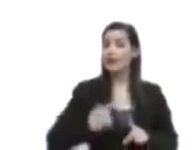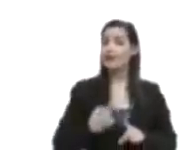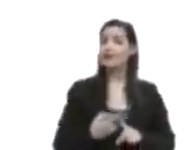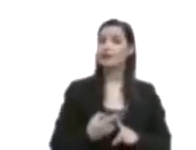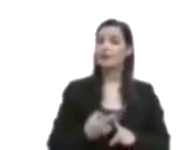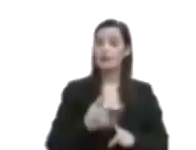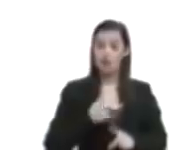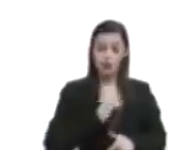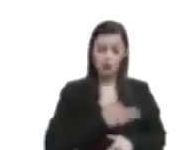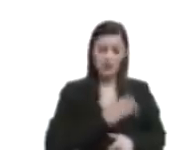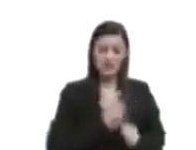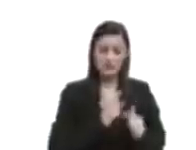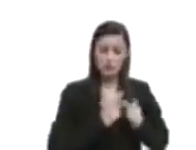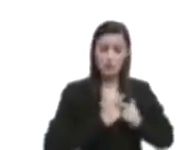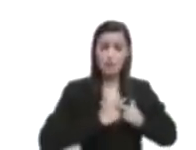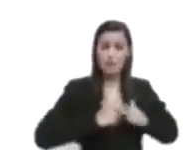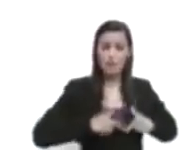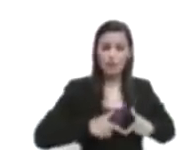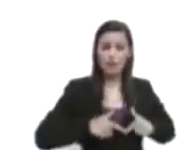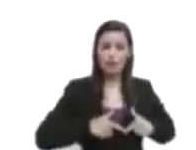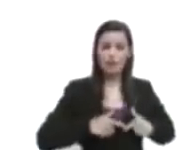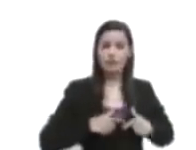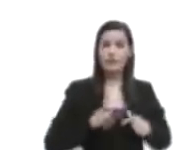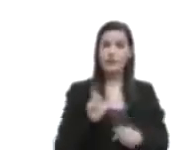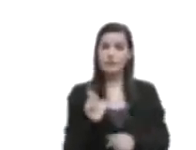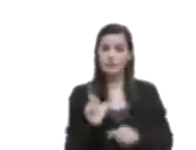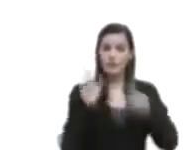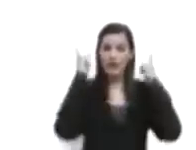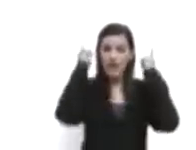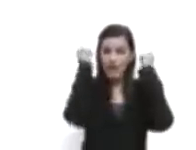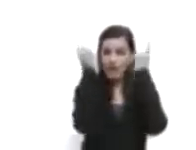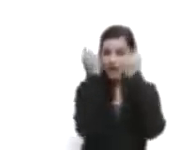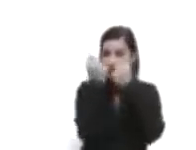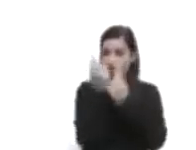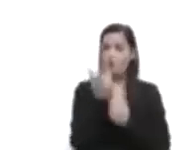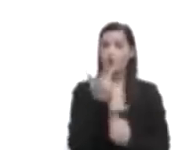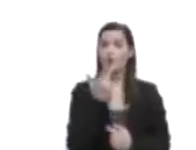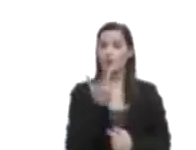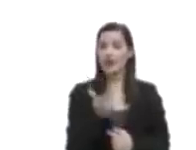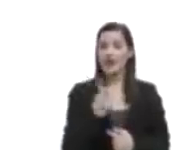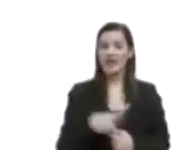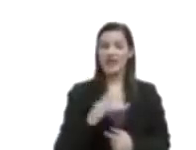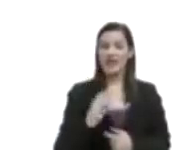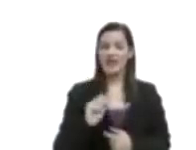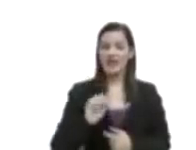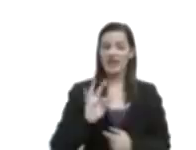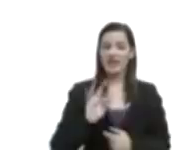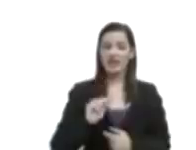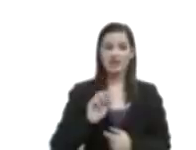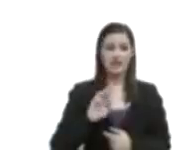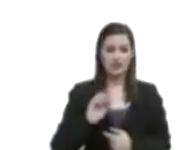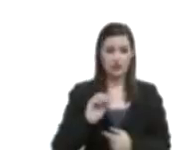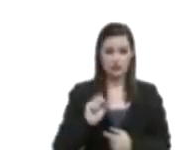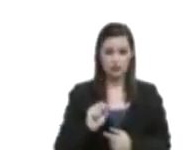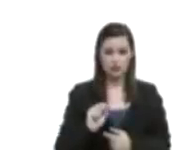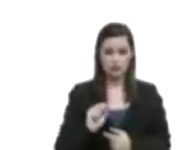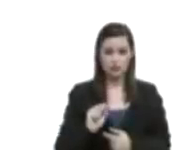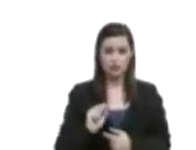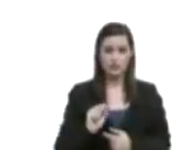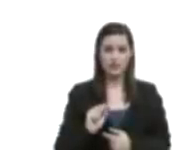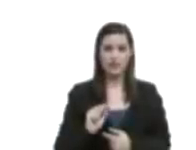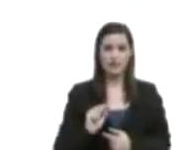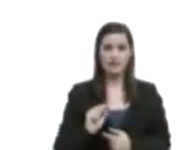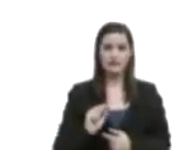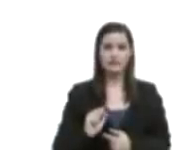de coração, preste atenção, o termo grego aqui é kataros. Kataros era um termo usado